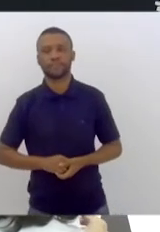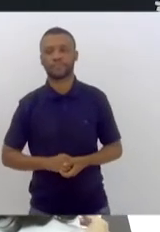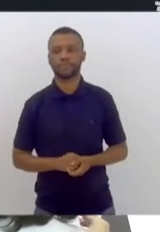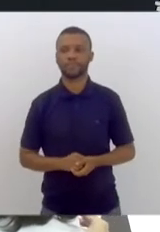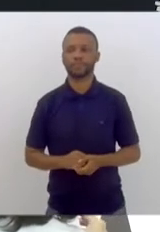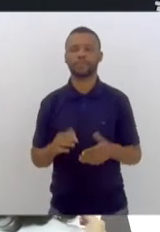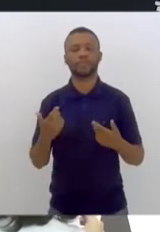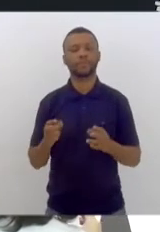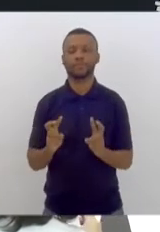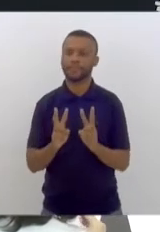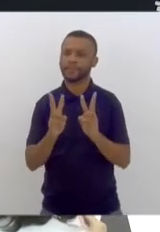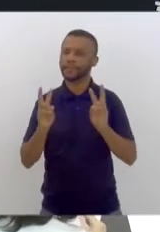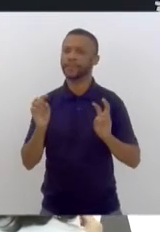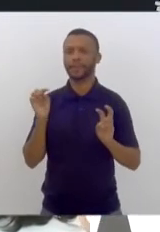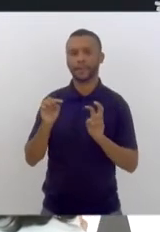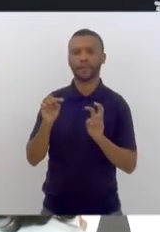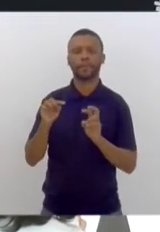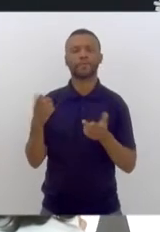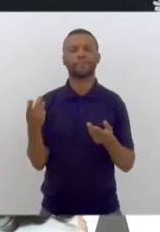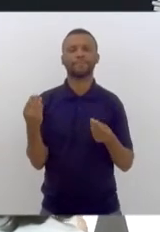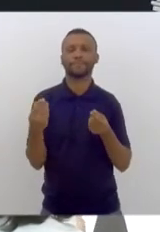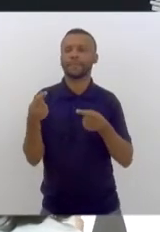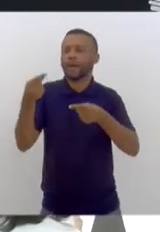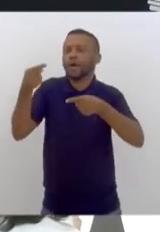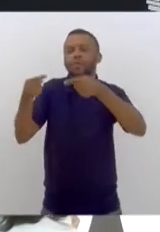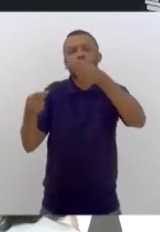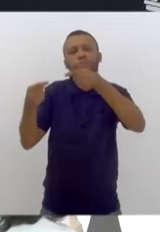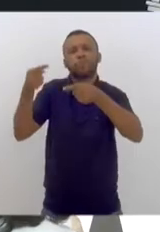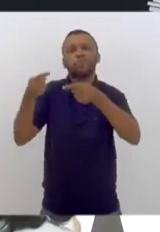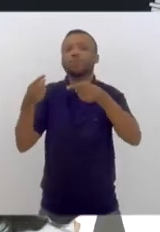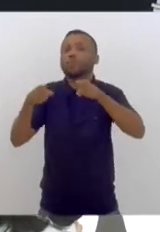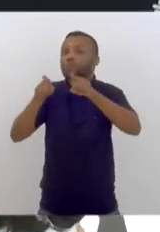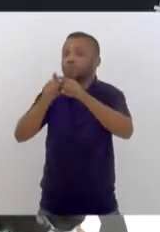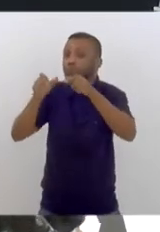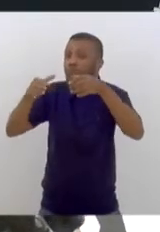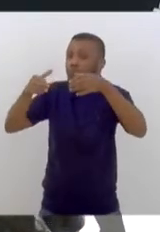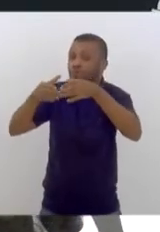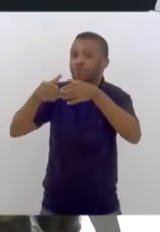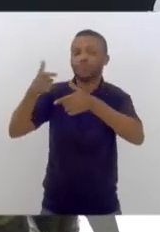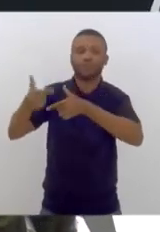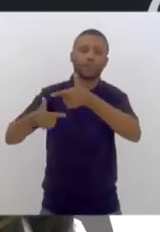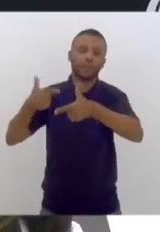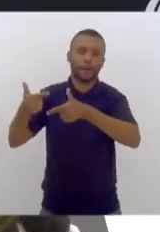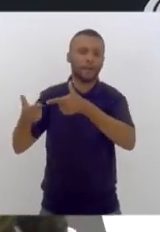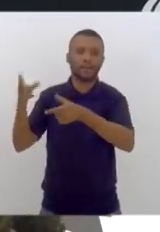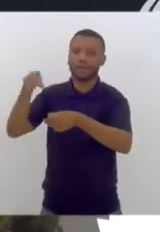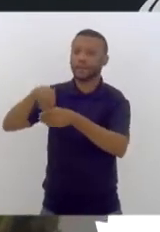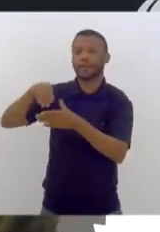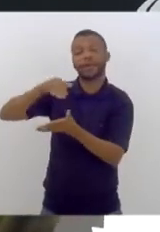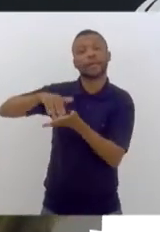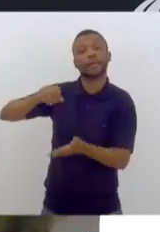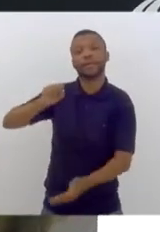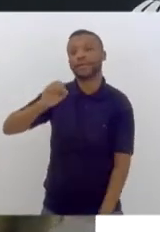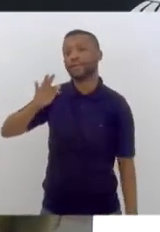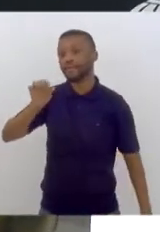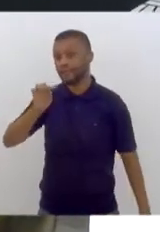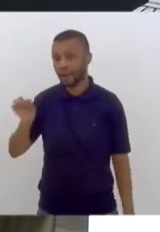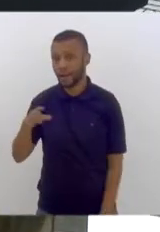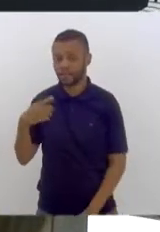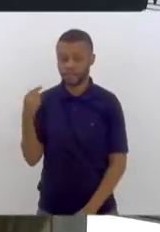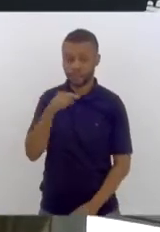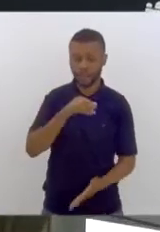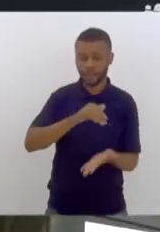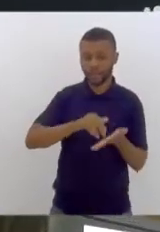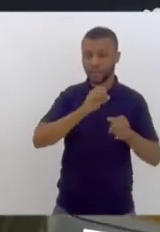esse tema, ele estava sendo tratado com um grupo de trabalho na Fazenda. Então, a SEDUC, ela não tinha